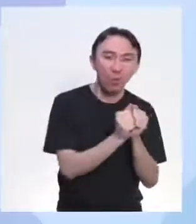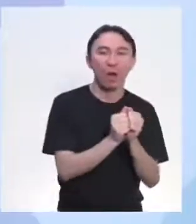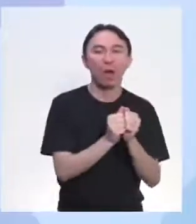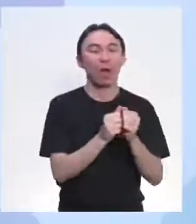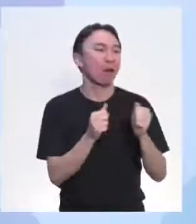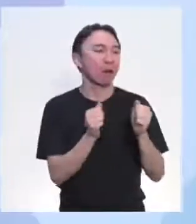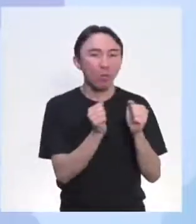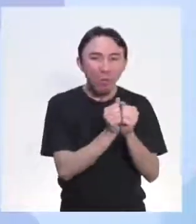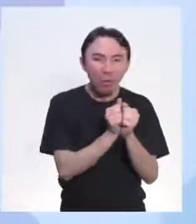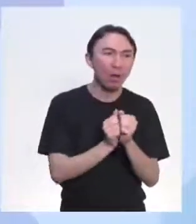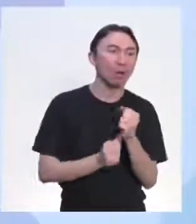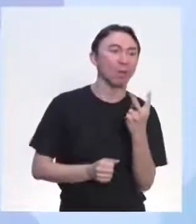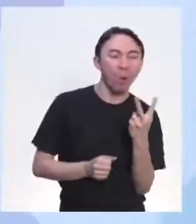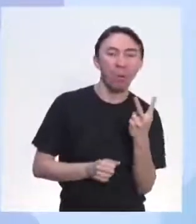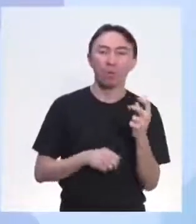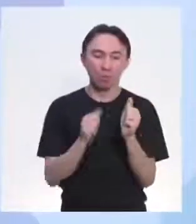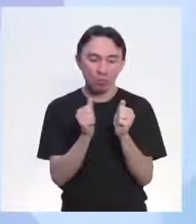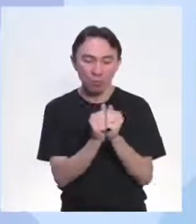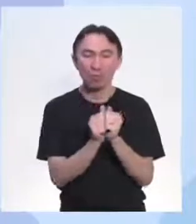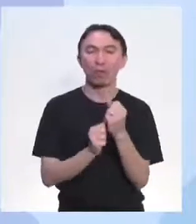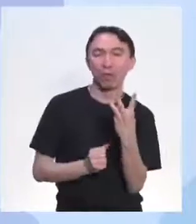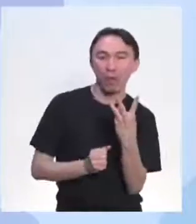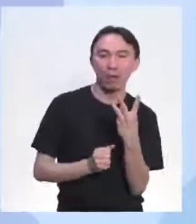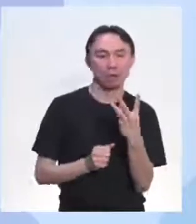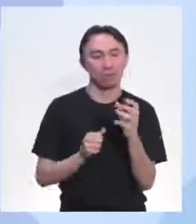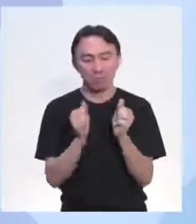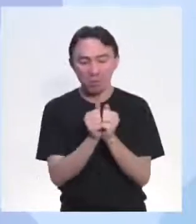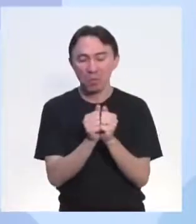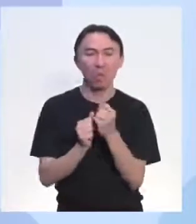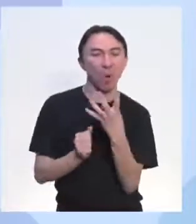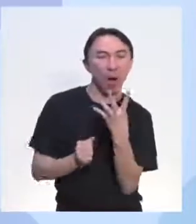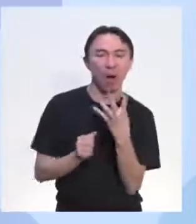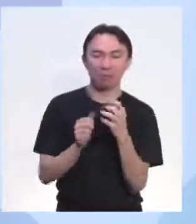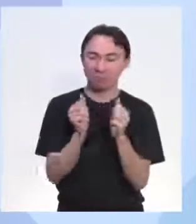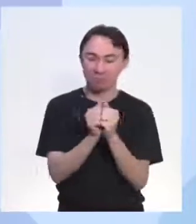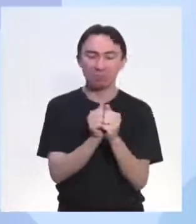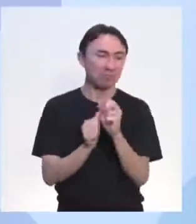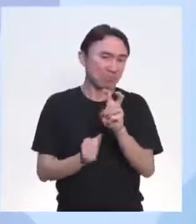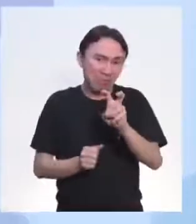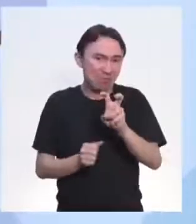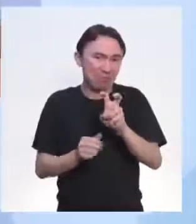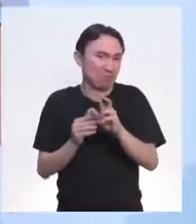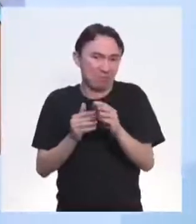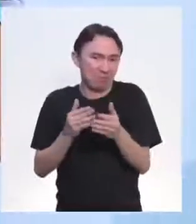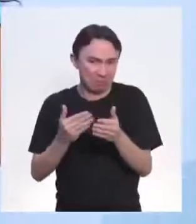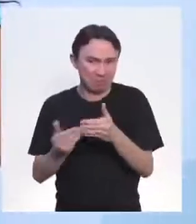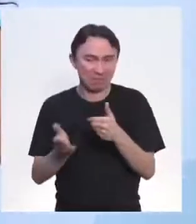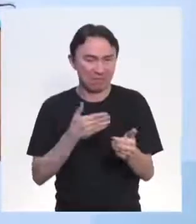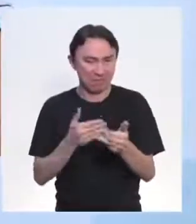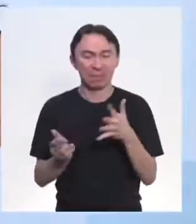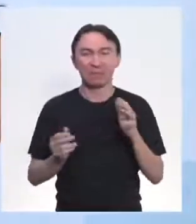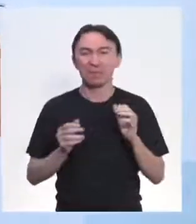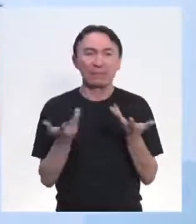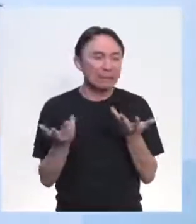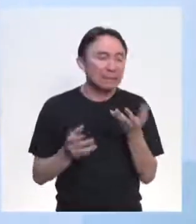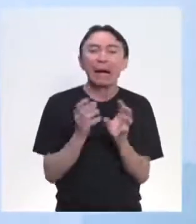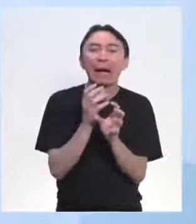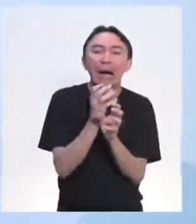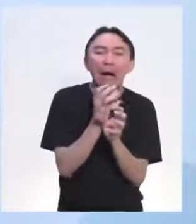de 4 em 4, ou com os 5 elementos. Muito bem. Como que a gente faz para calcular